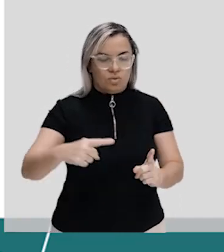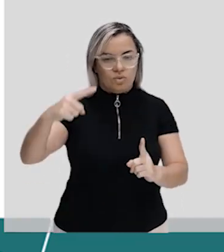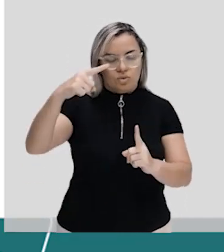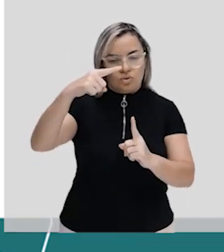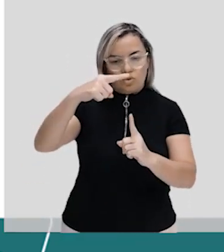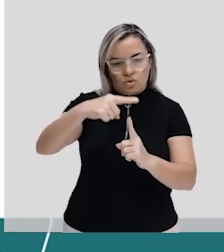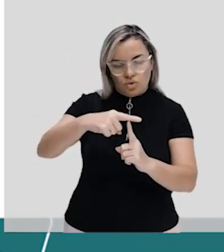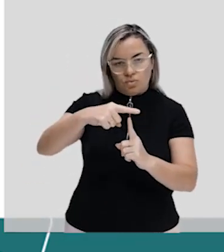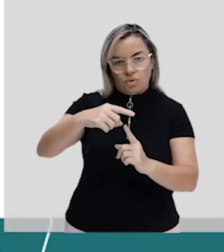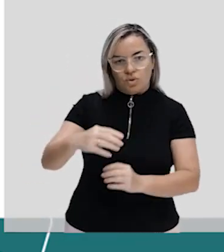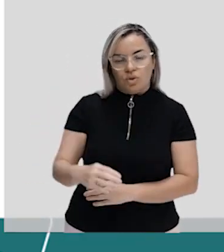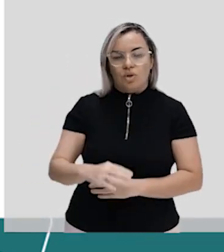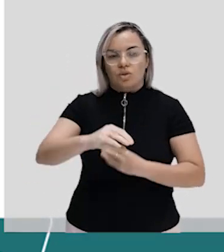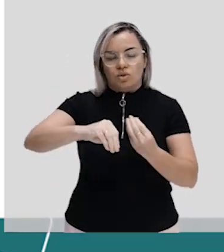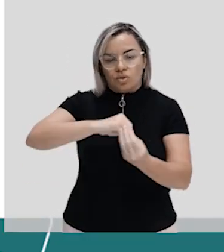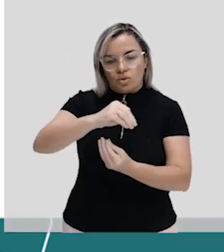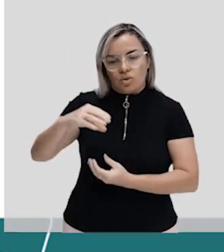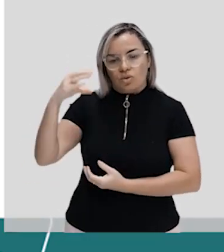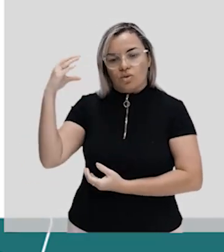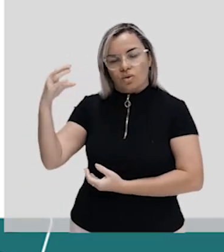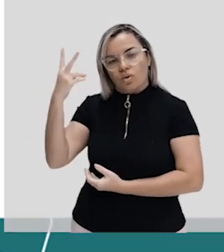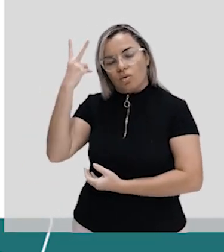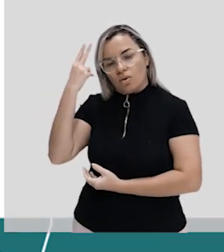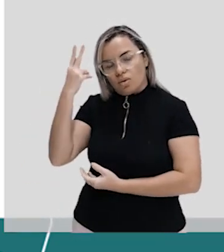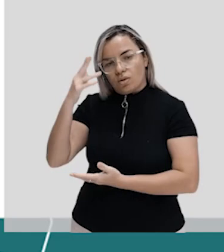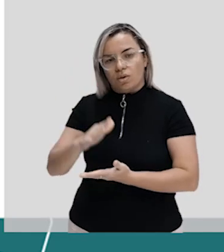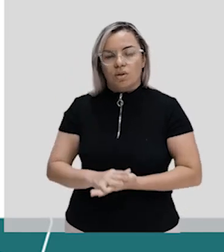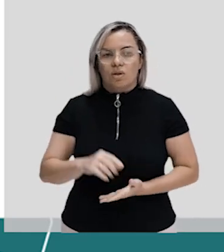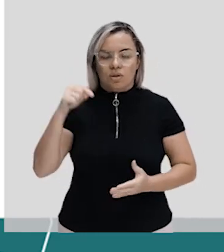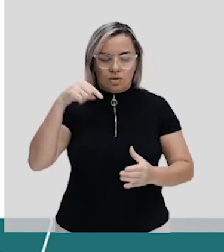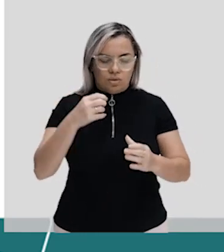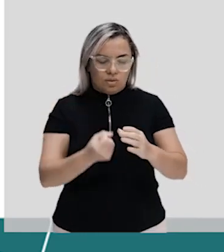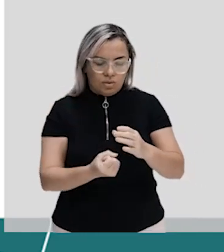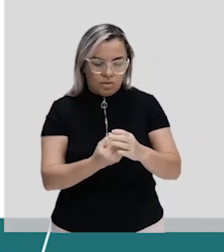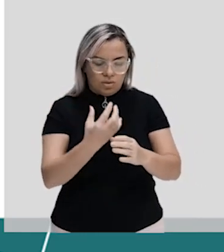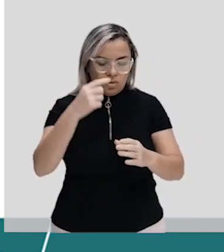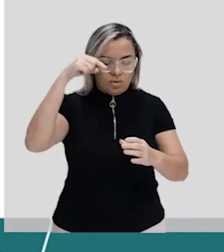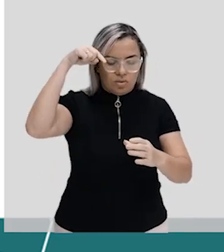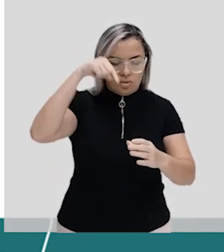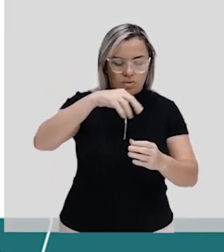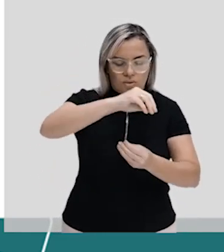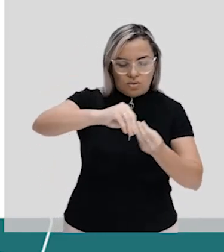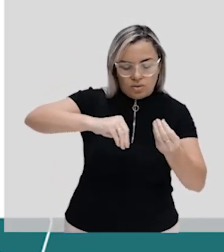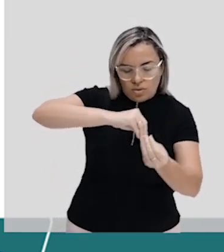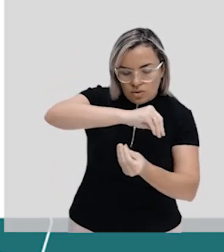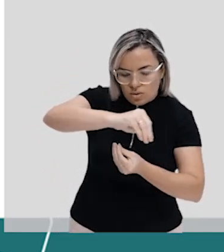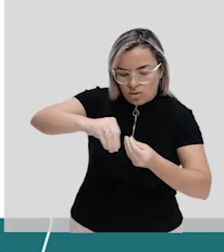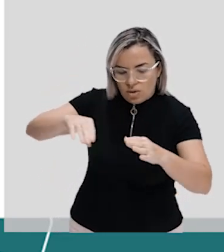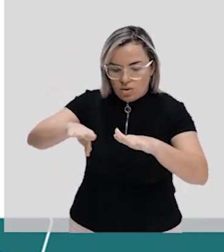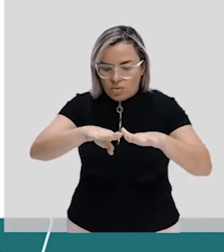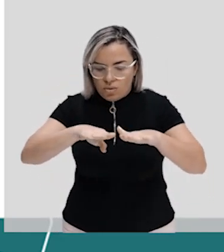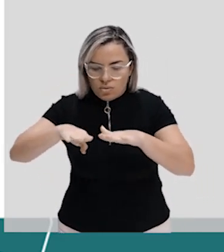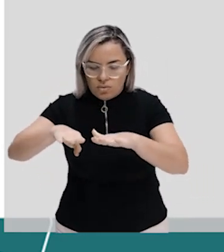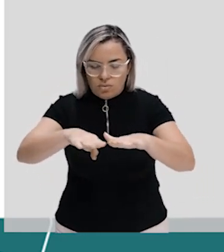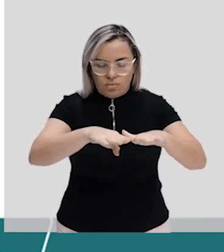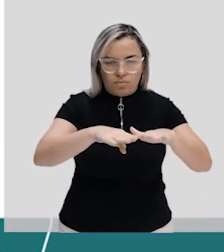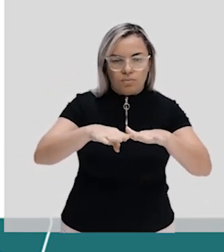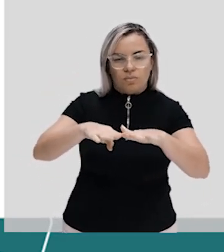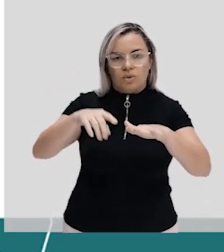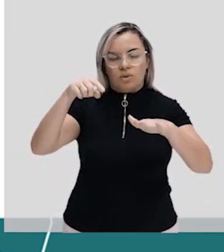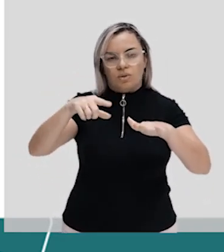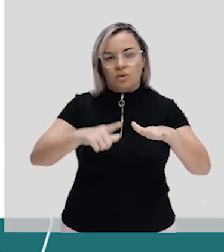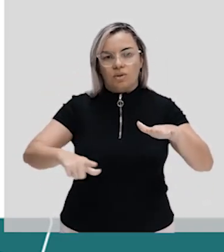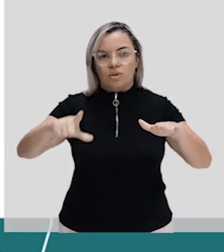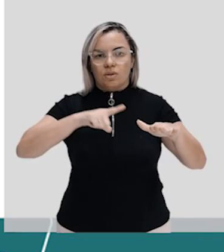concentração. Olha só, uma solução ela é formada, é um tipo de mistura homogênea, onde vou